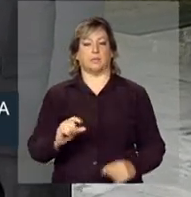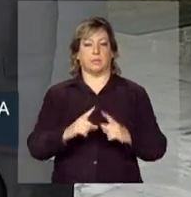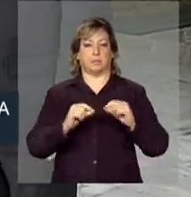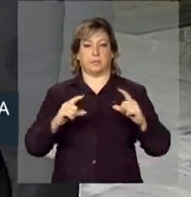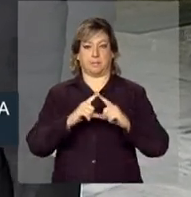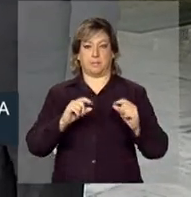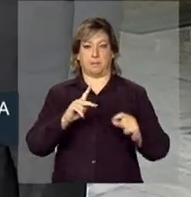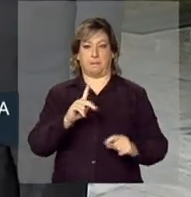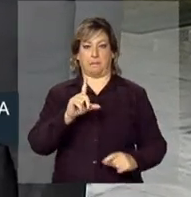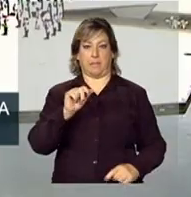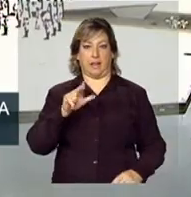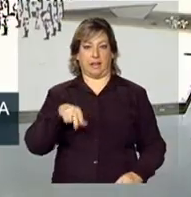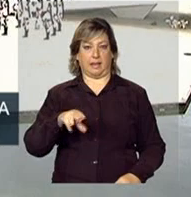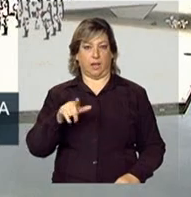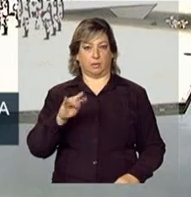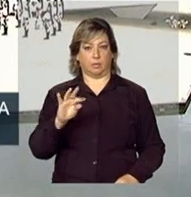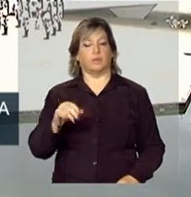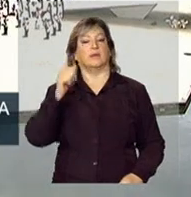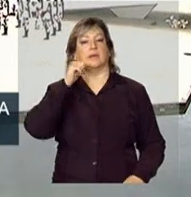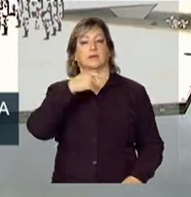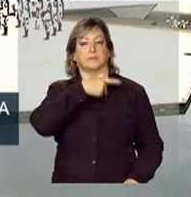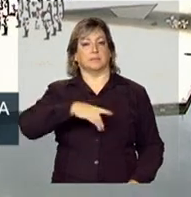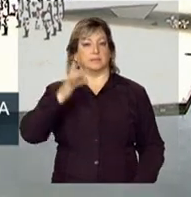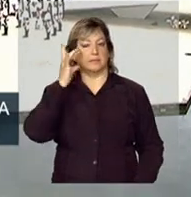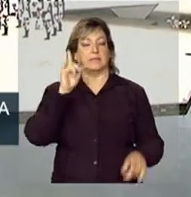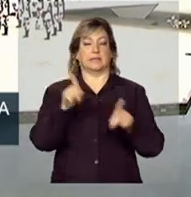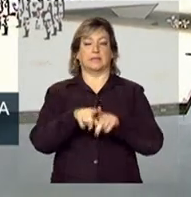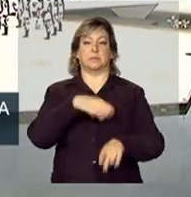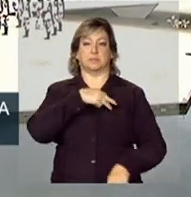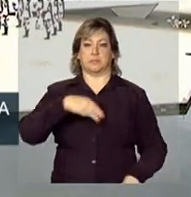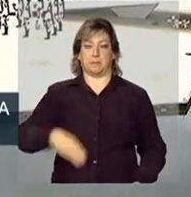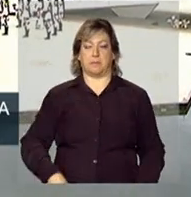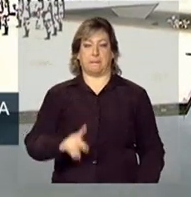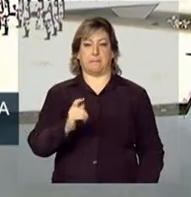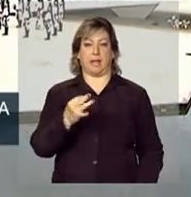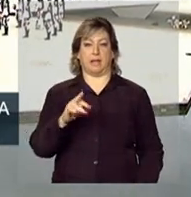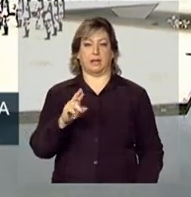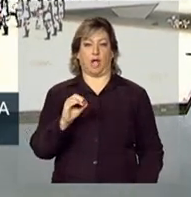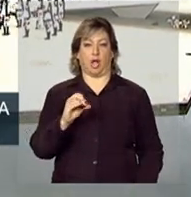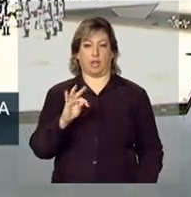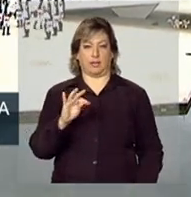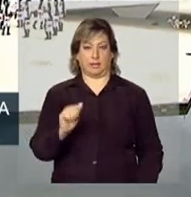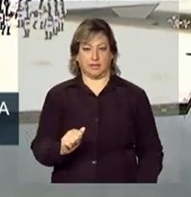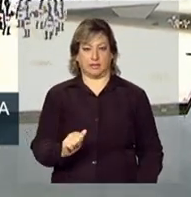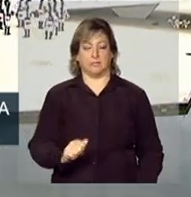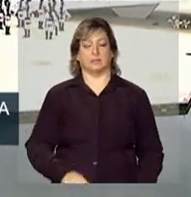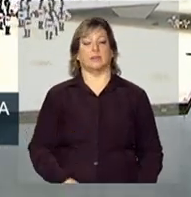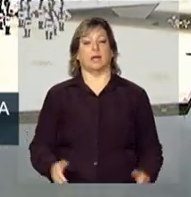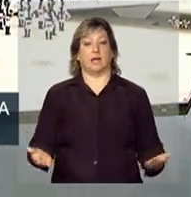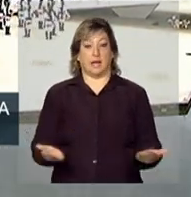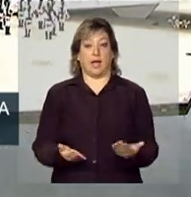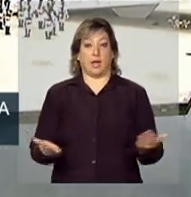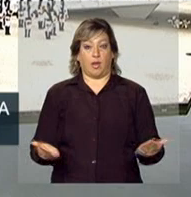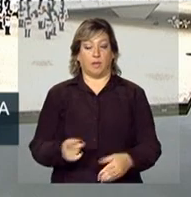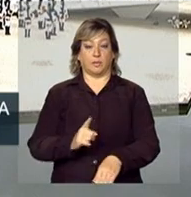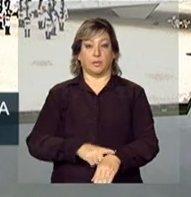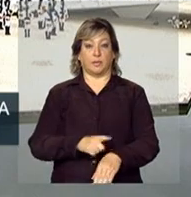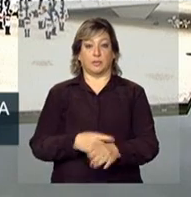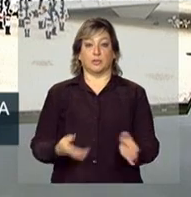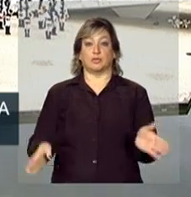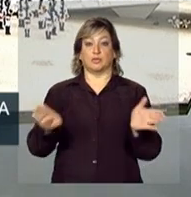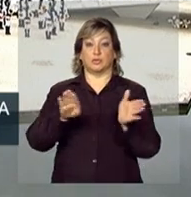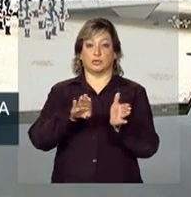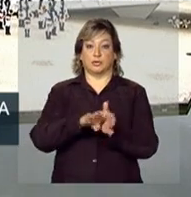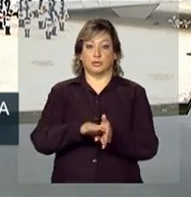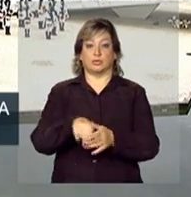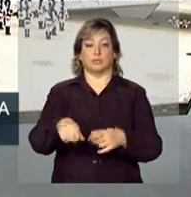di rus o Ministro das relações exteriores Antônio patriota neste momento chegam ao